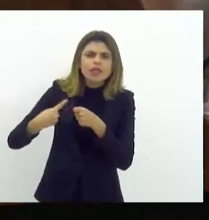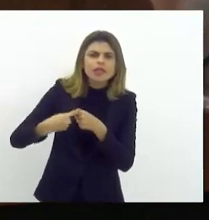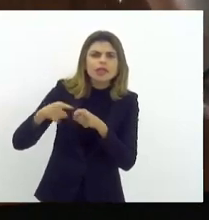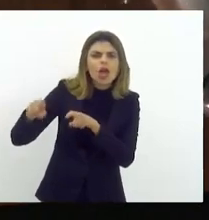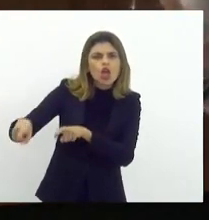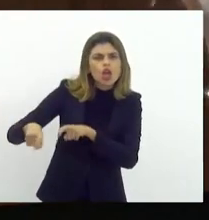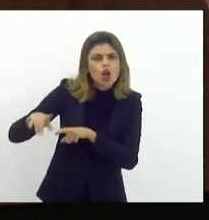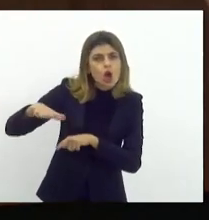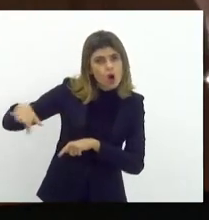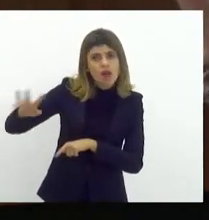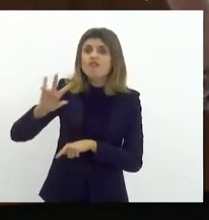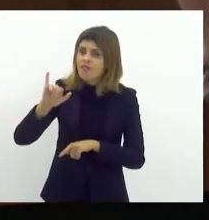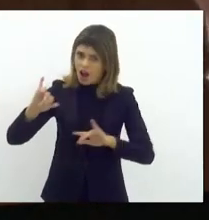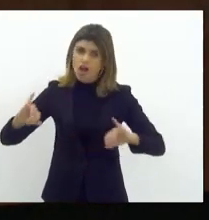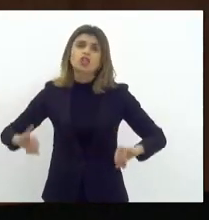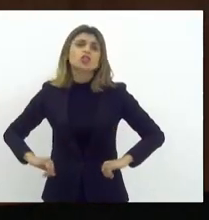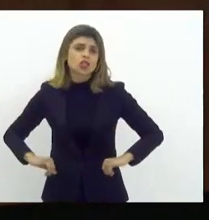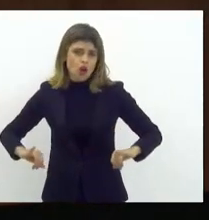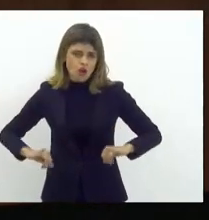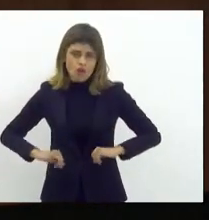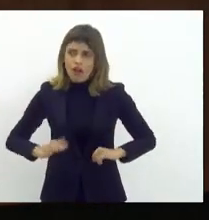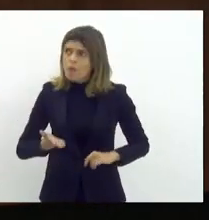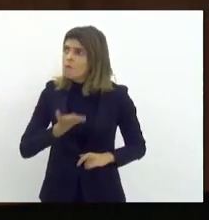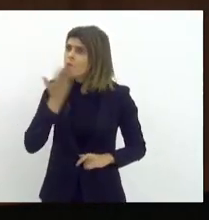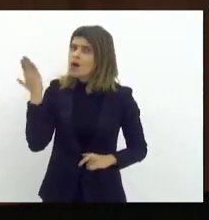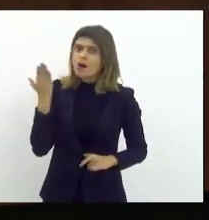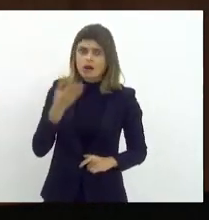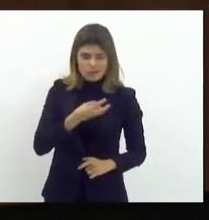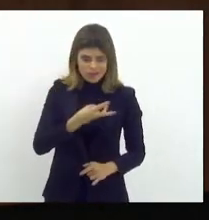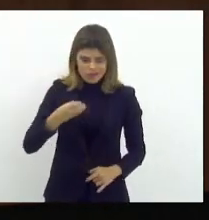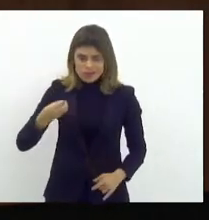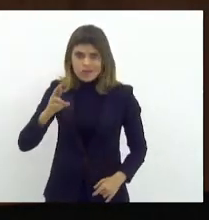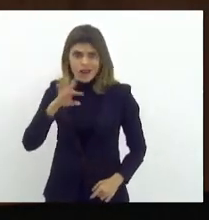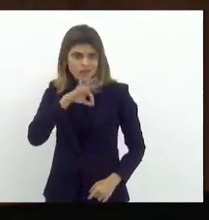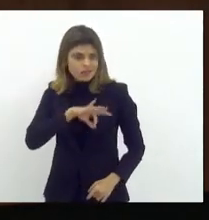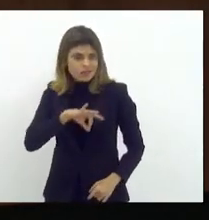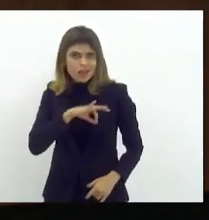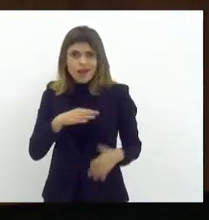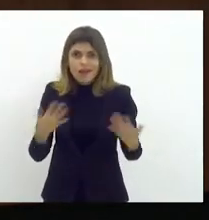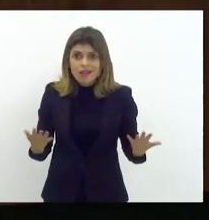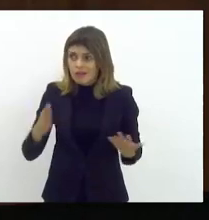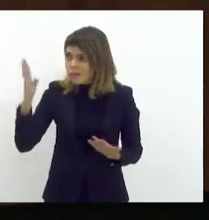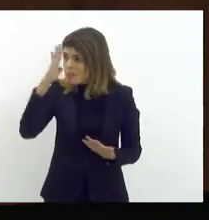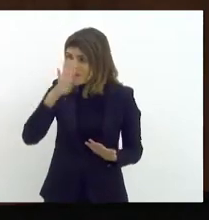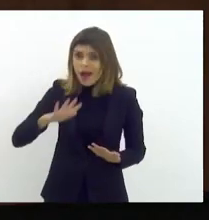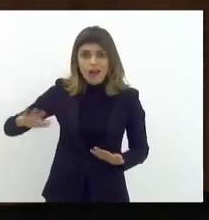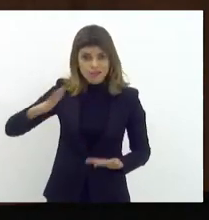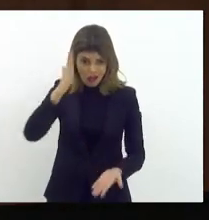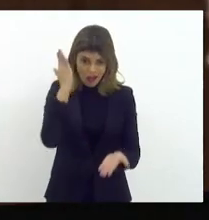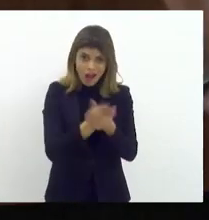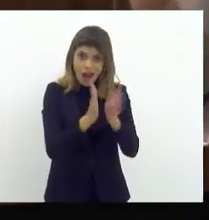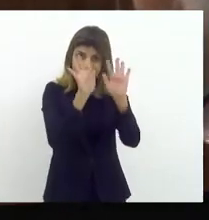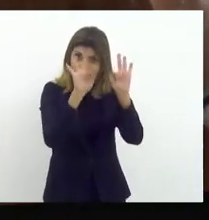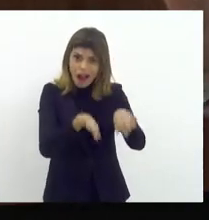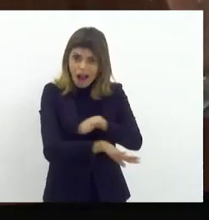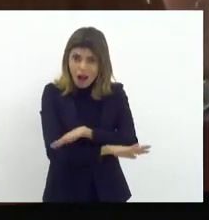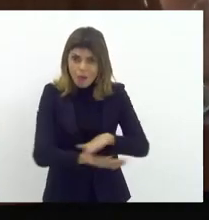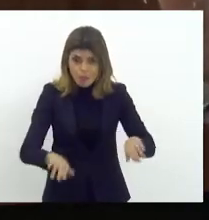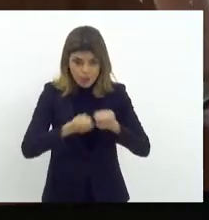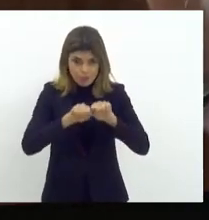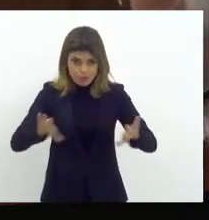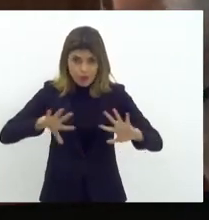Estado que vão sofrer com esse consequentemente com um programa o Brasil acabou com a pandemia ou melhor a pandemia